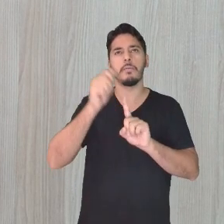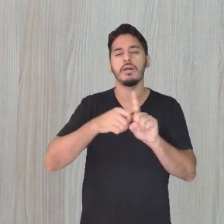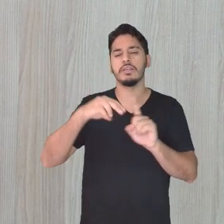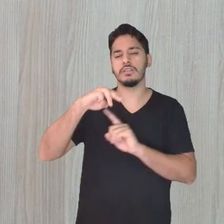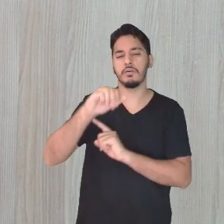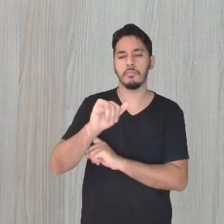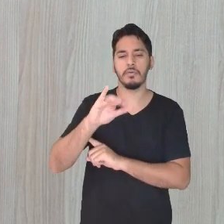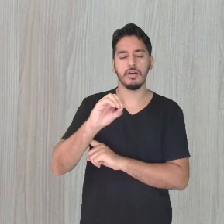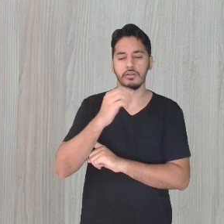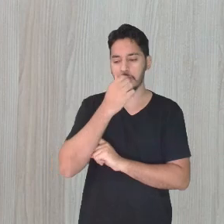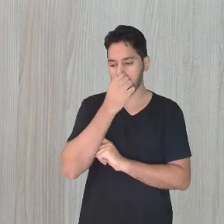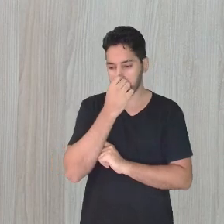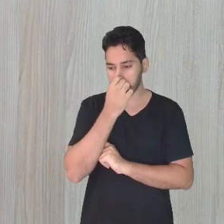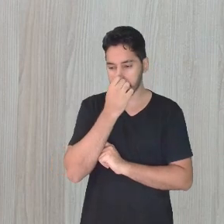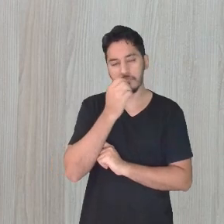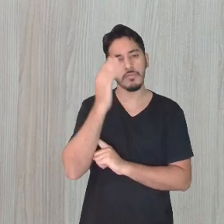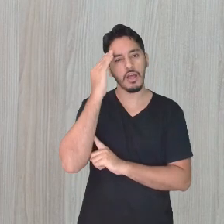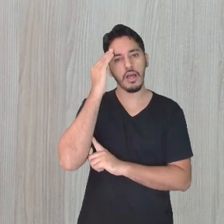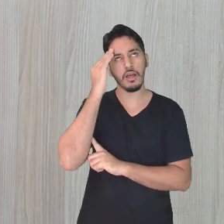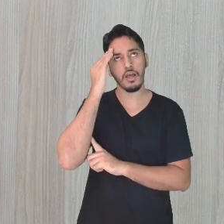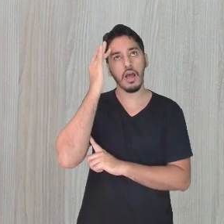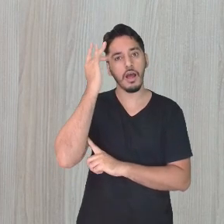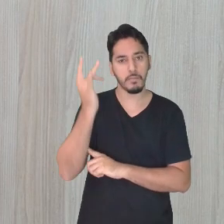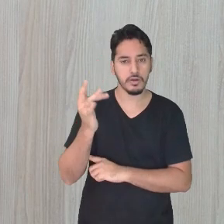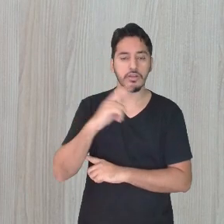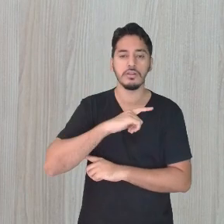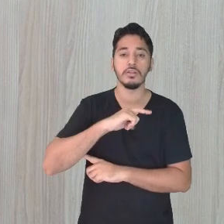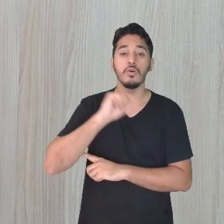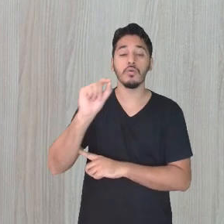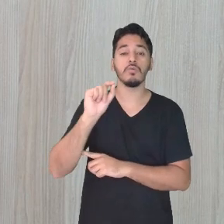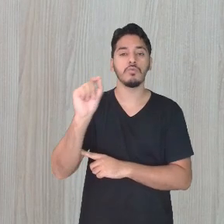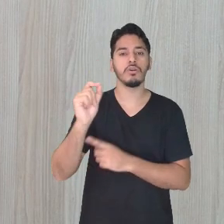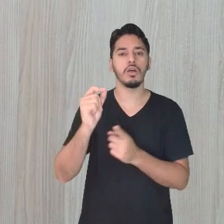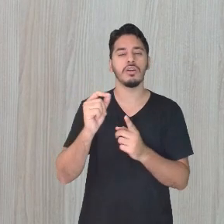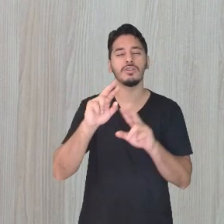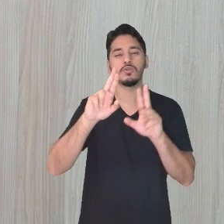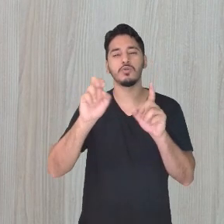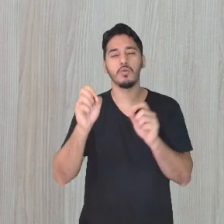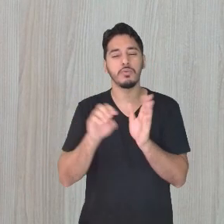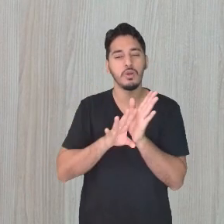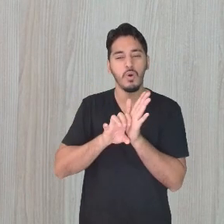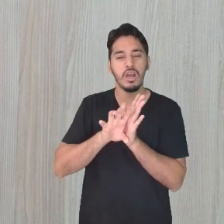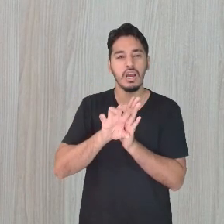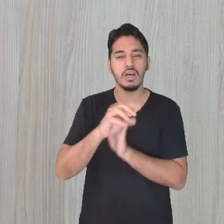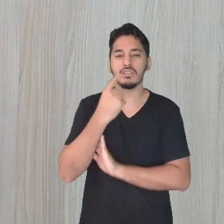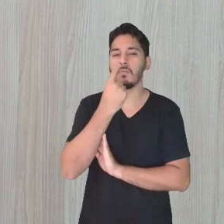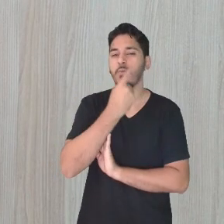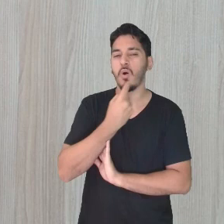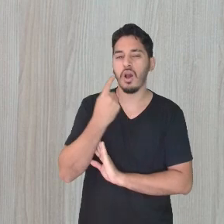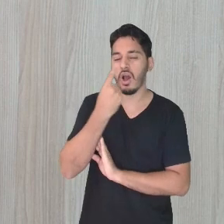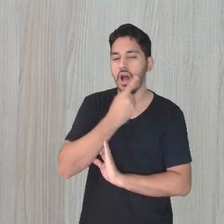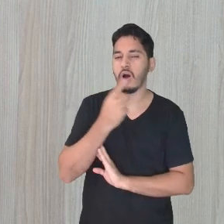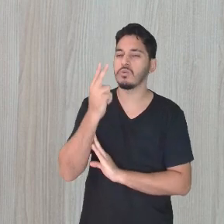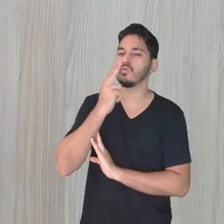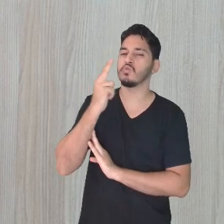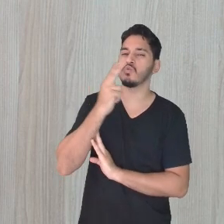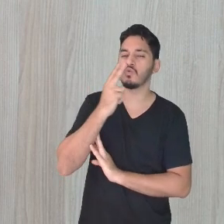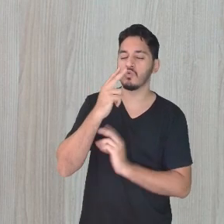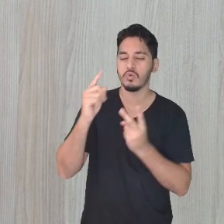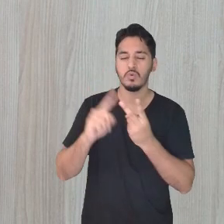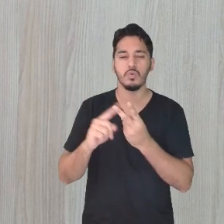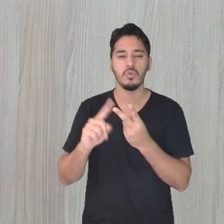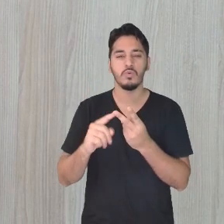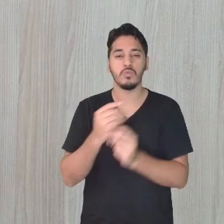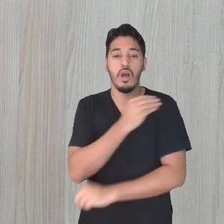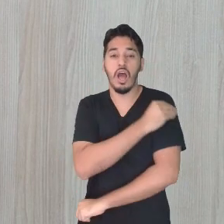maio, amanhã nós temos o combate ao câncer bucal, não é? A questão do tabagismo, do álcool,